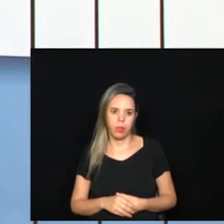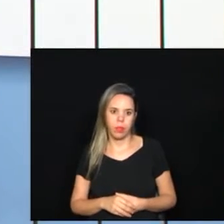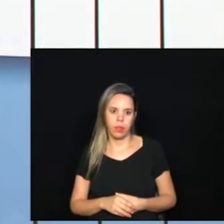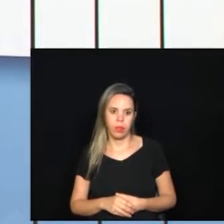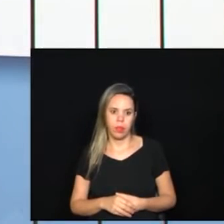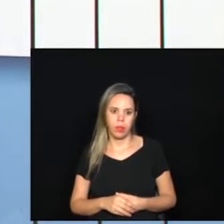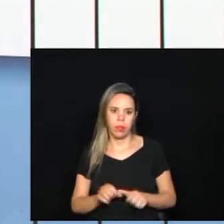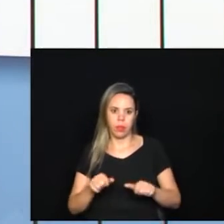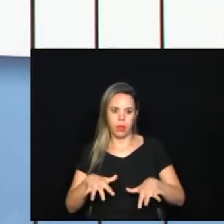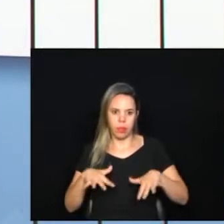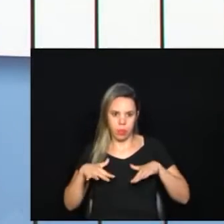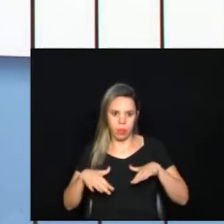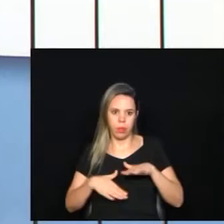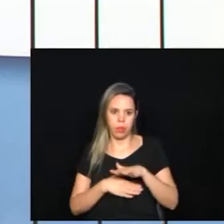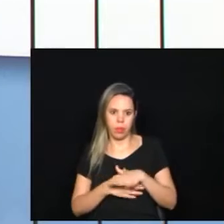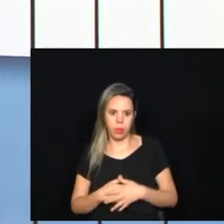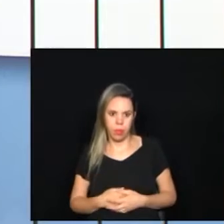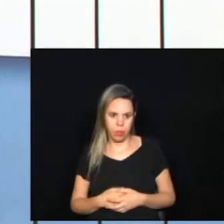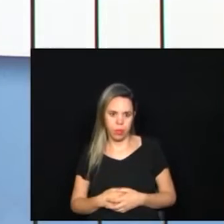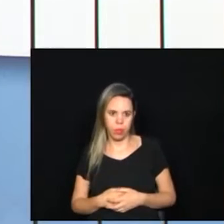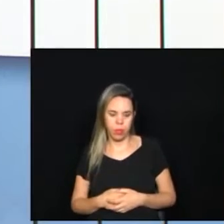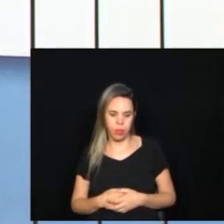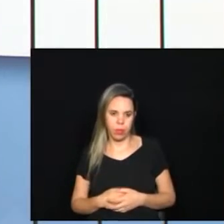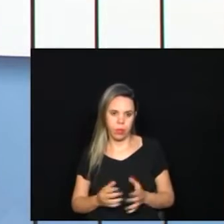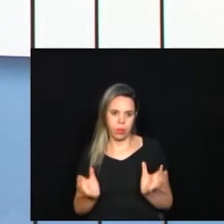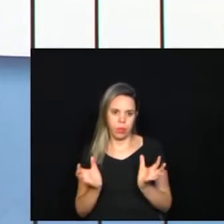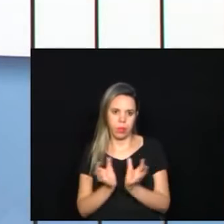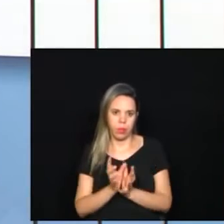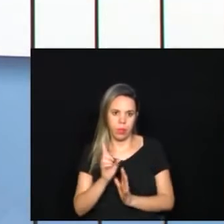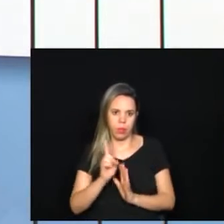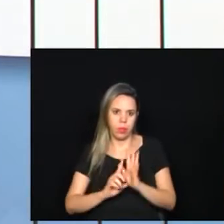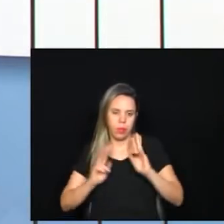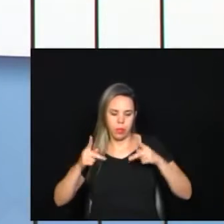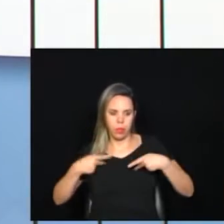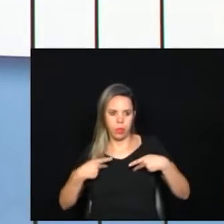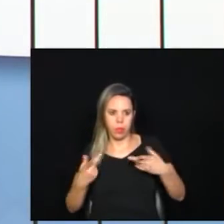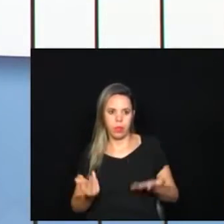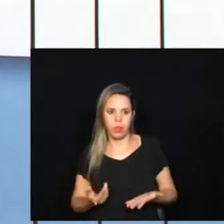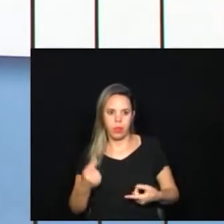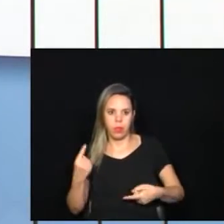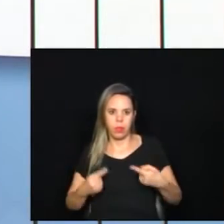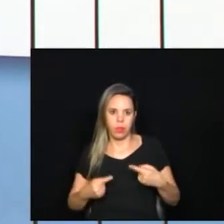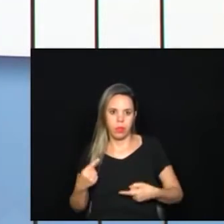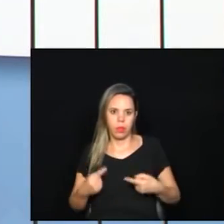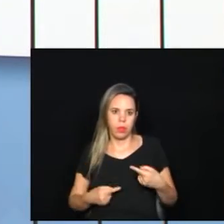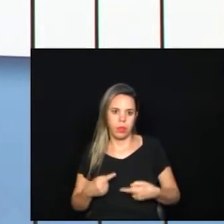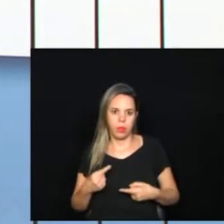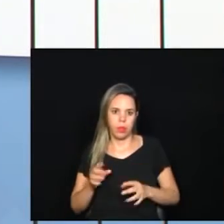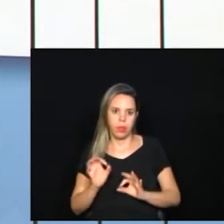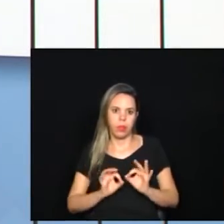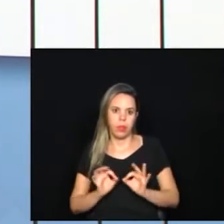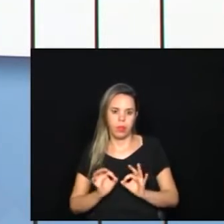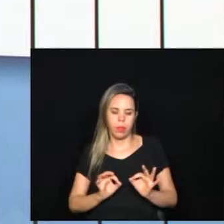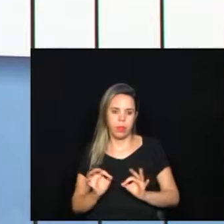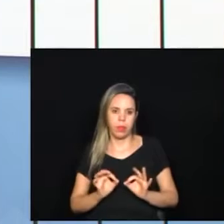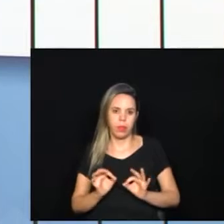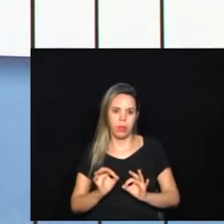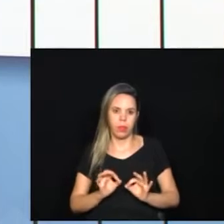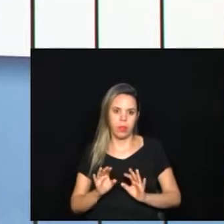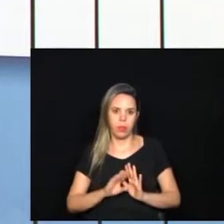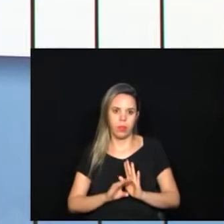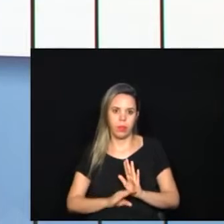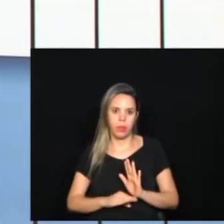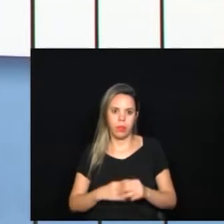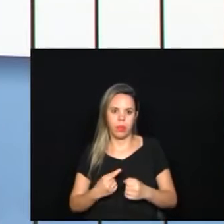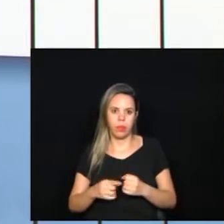E no plenário da Câmara, a Subcomissão de Direitos Humanos, que discute a elaboração de um Plano Municipal